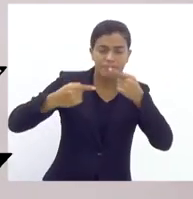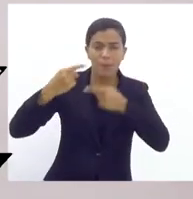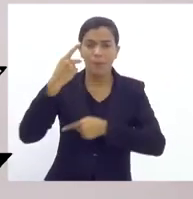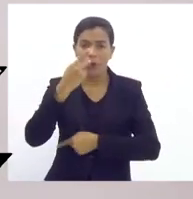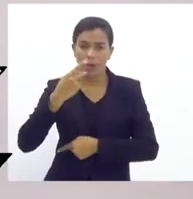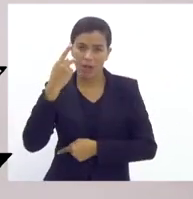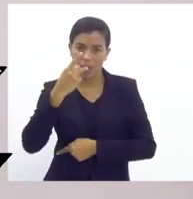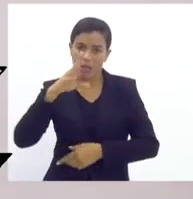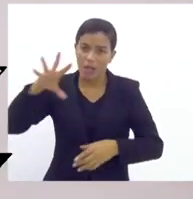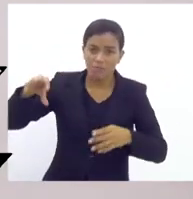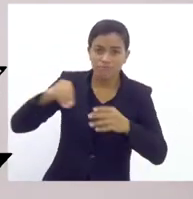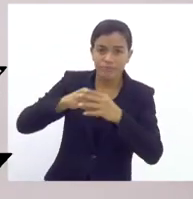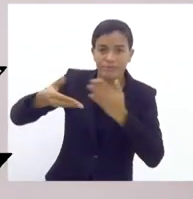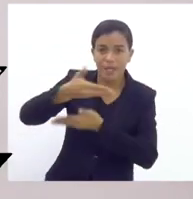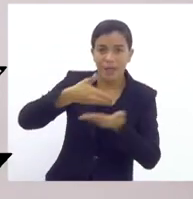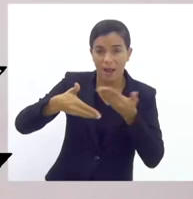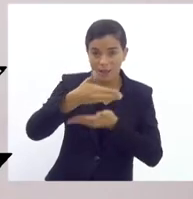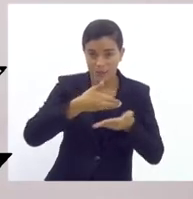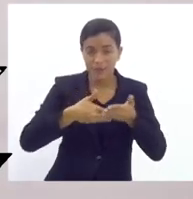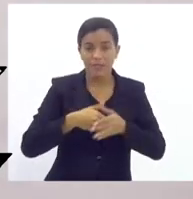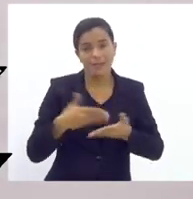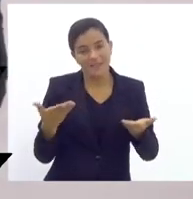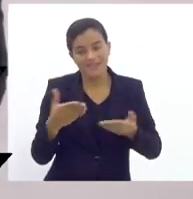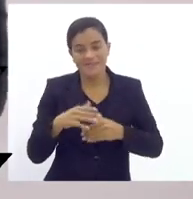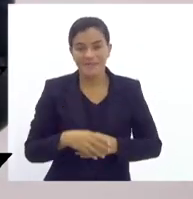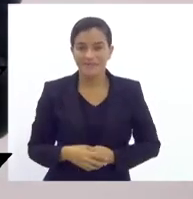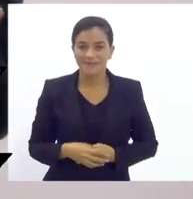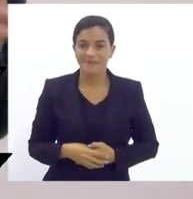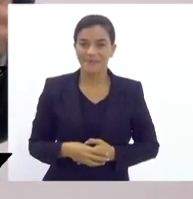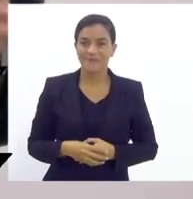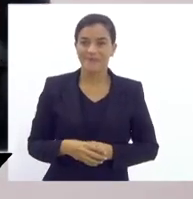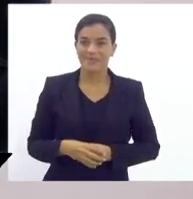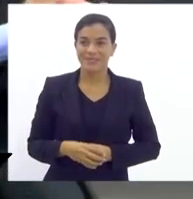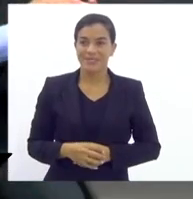todas inter-relacionadas é isso